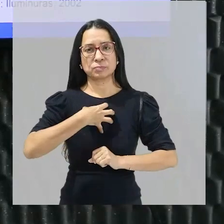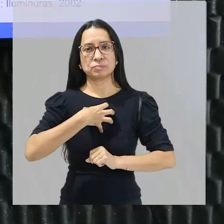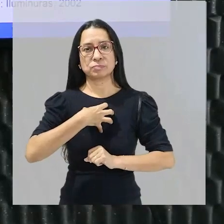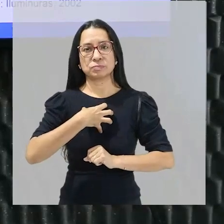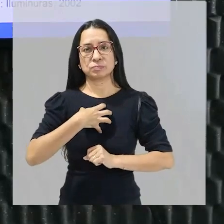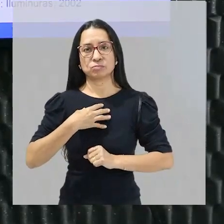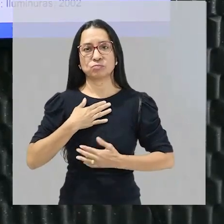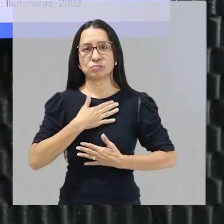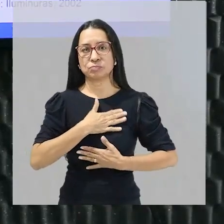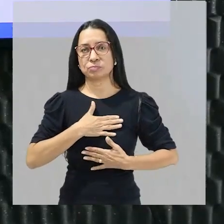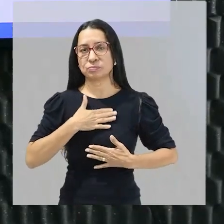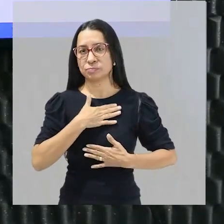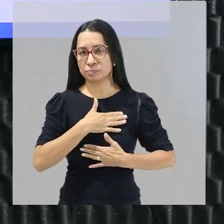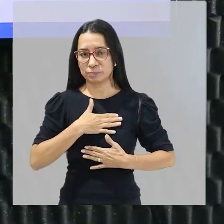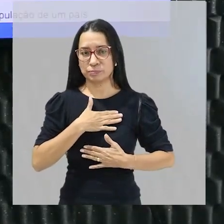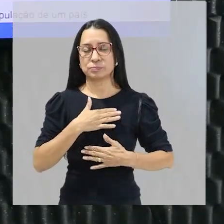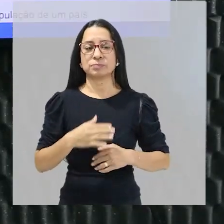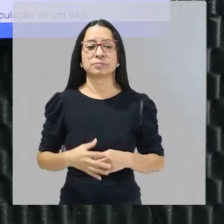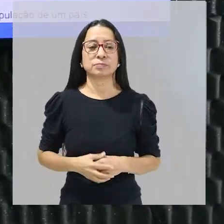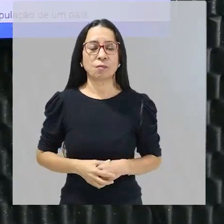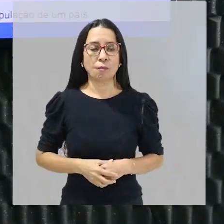agradável a partir do belo.